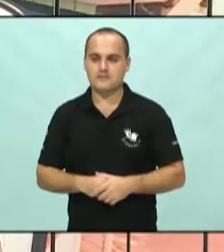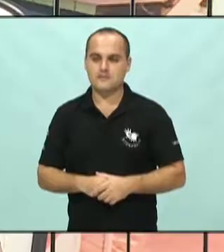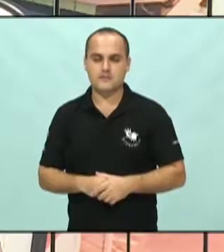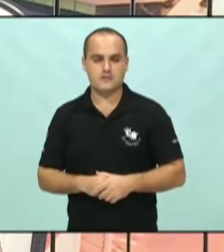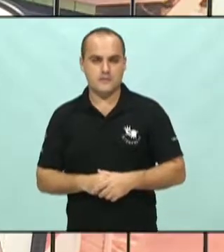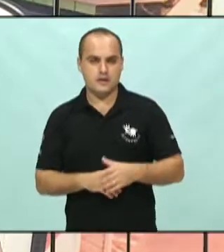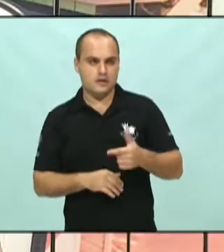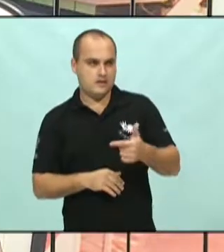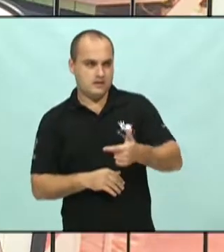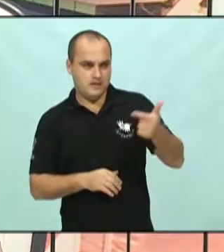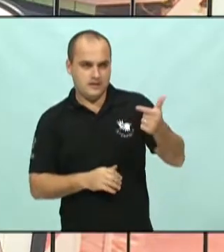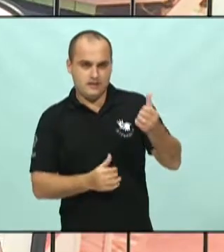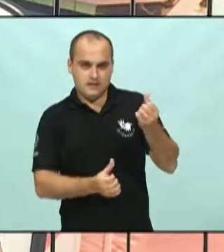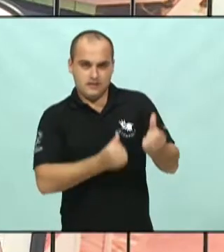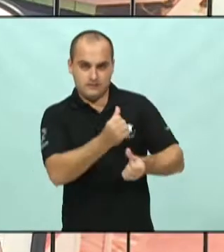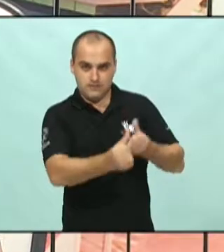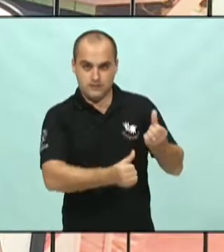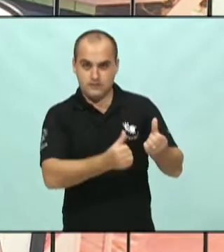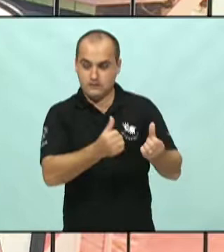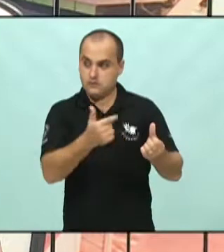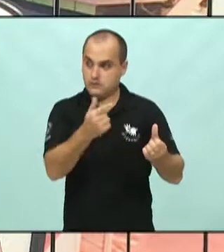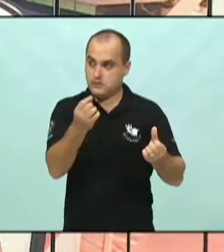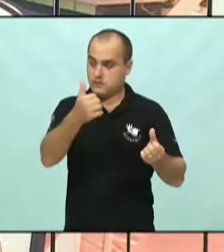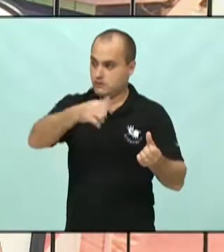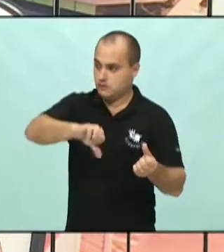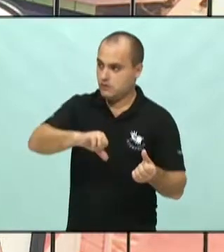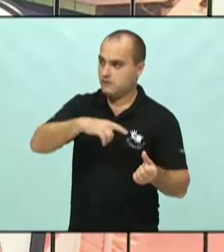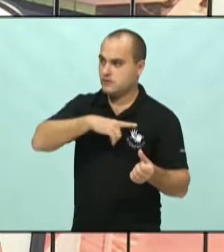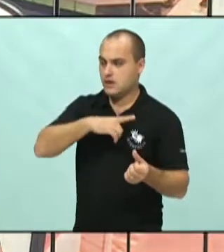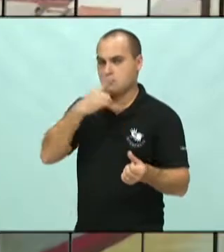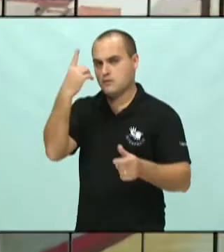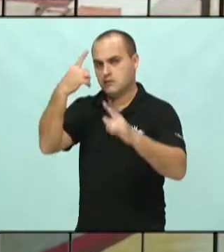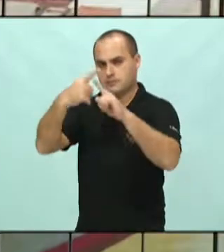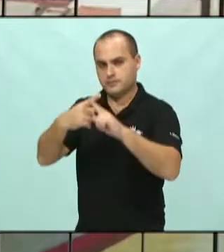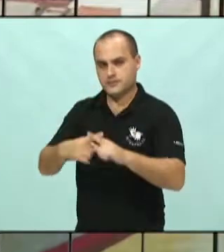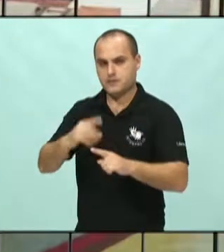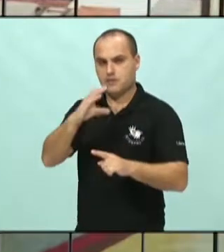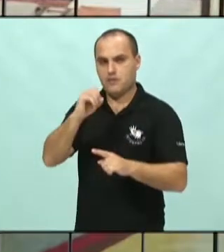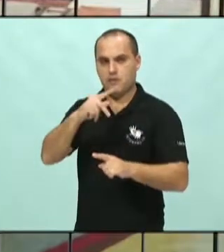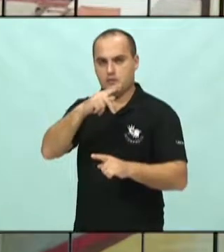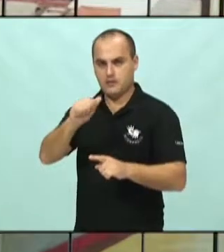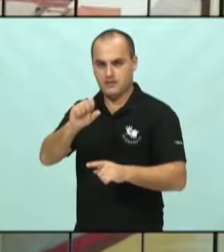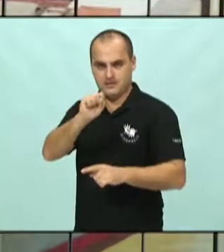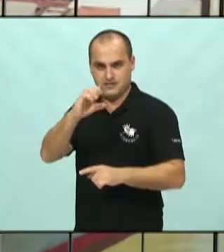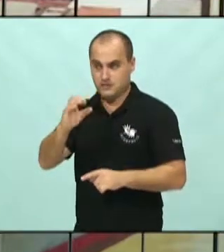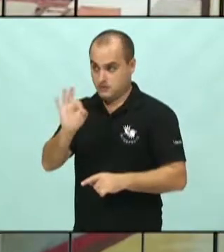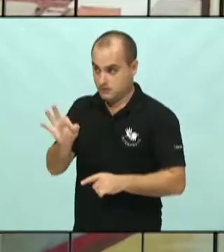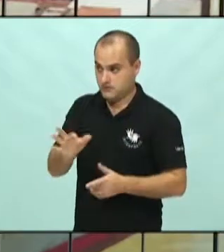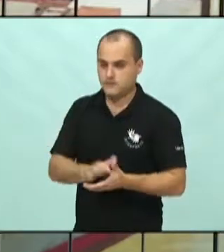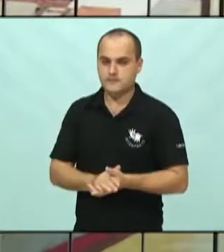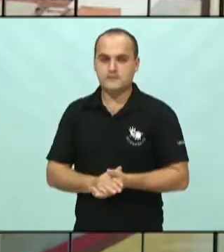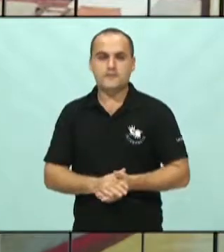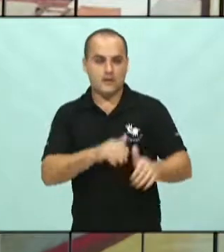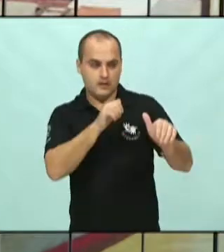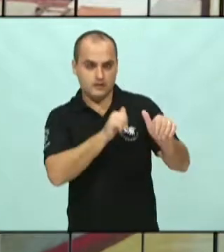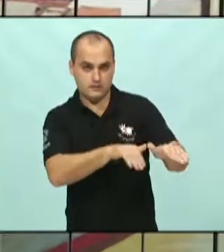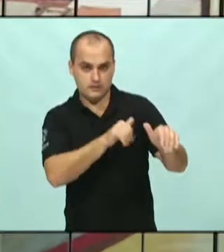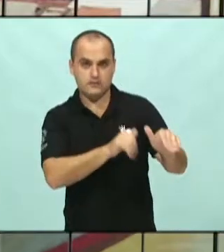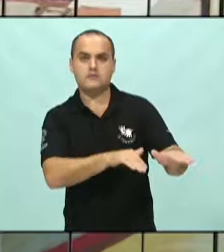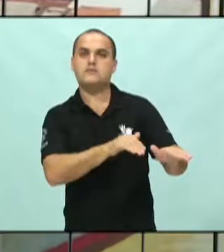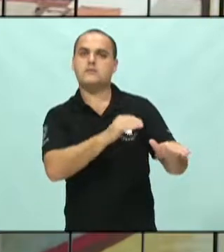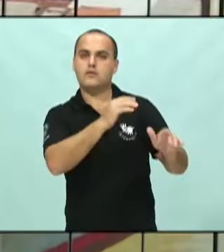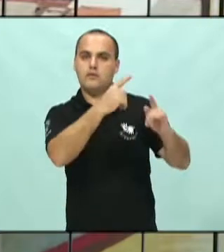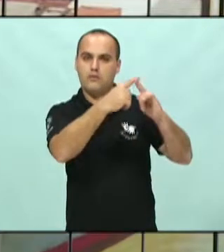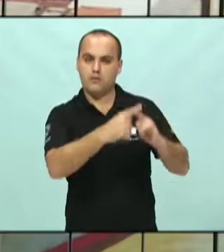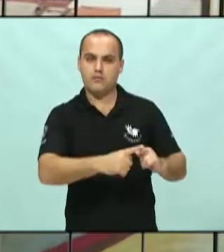serão poucos compromissos. Há uma competição que é a Copa Santa Catarina, é isso? Em setembro, Copa Santa Catarina,